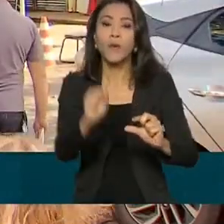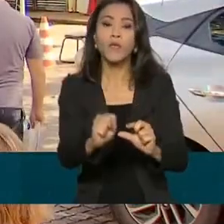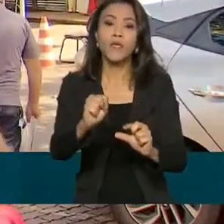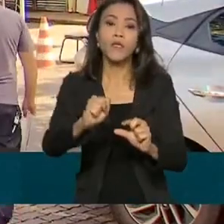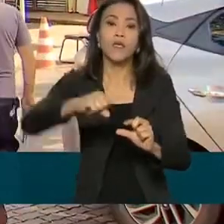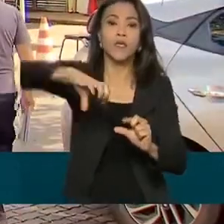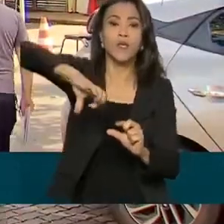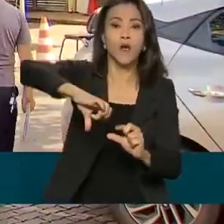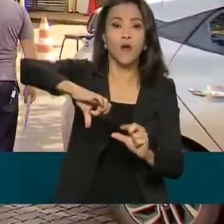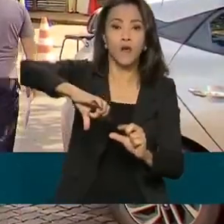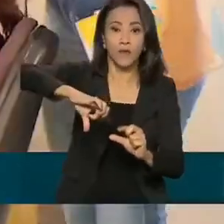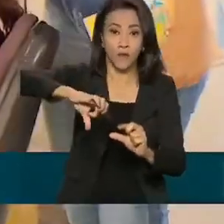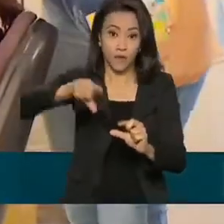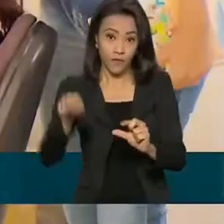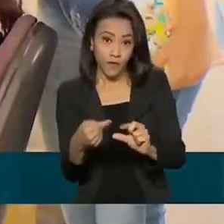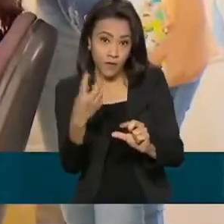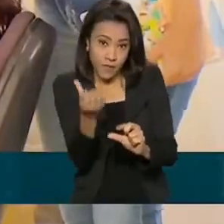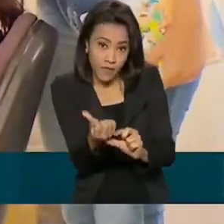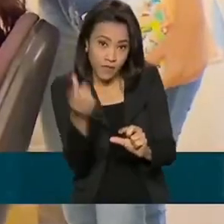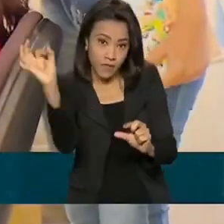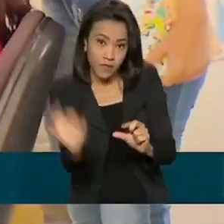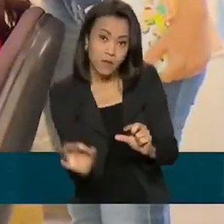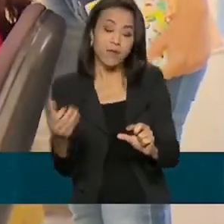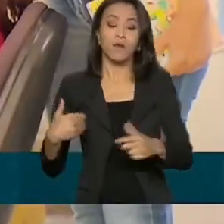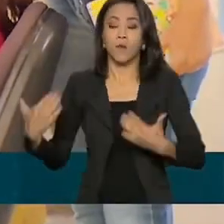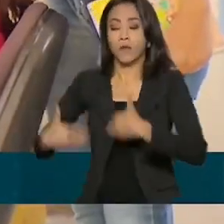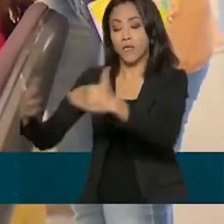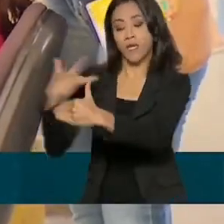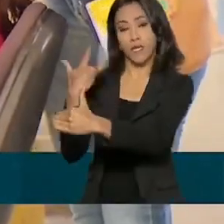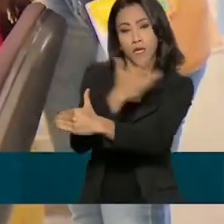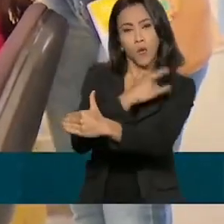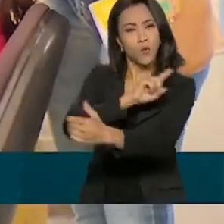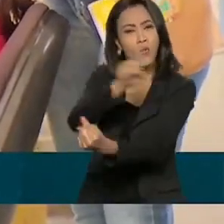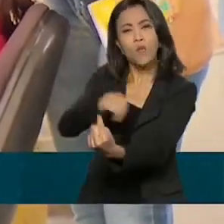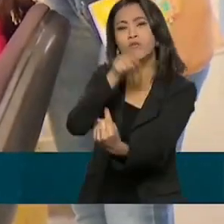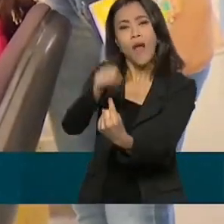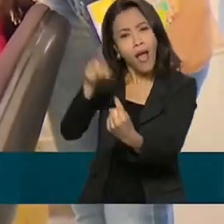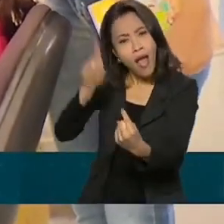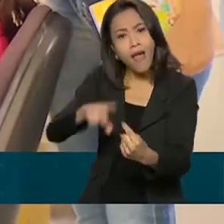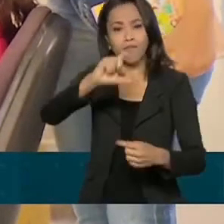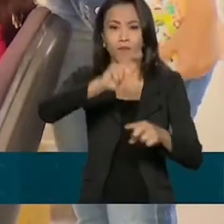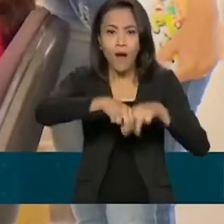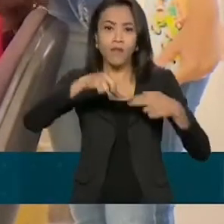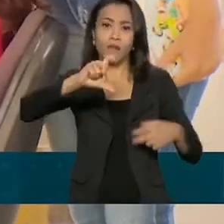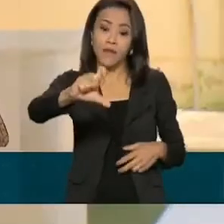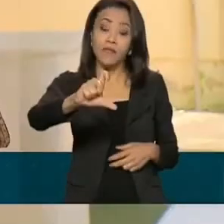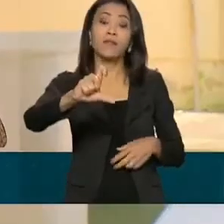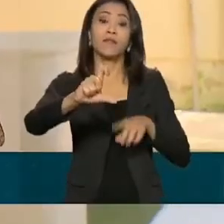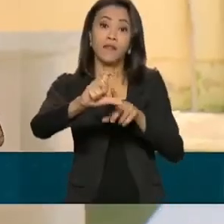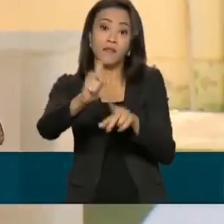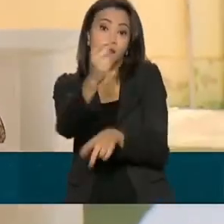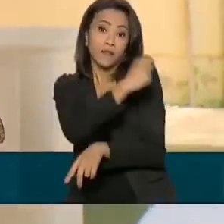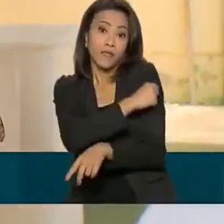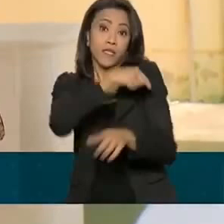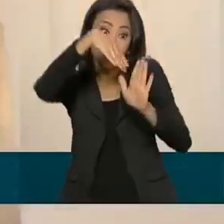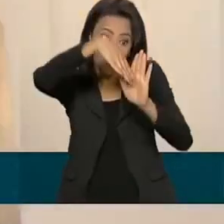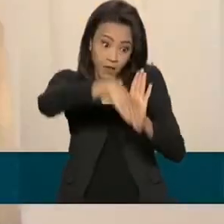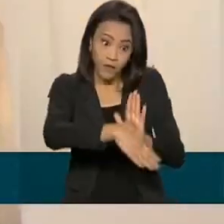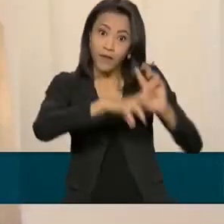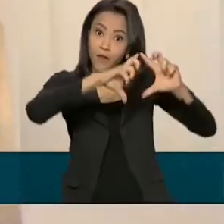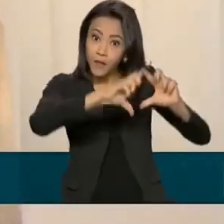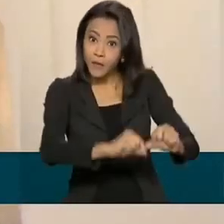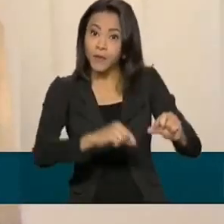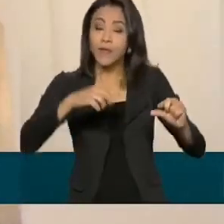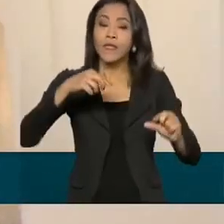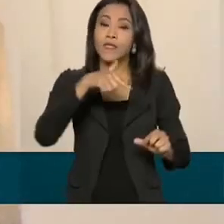89,6 por cento segundo o Ministério da Saúde a vacina é a principal responsável por essa queda acentuada nos números